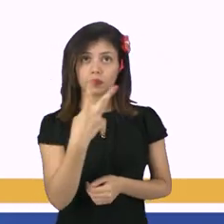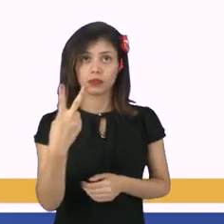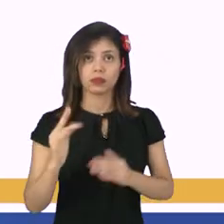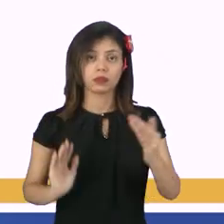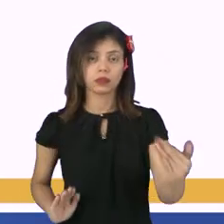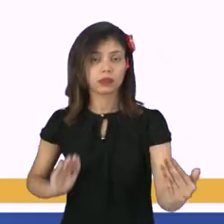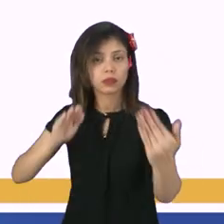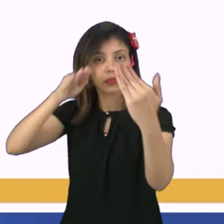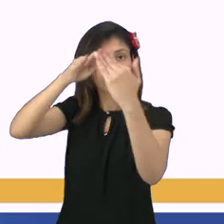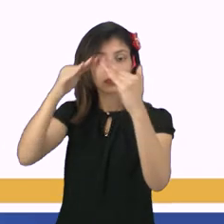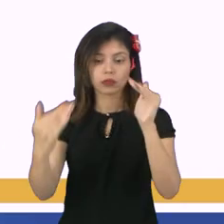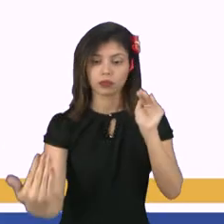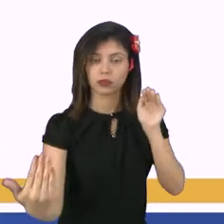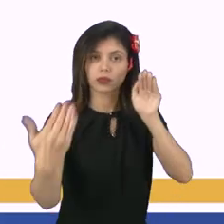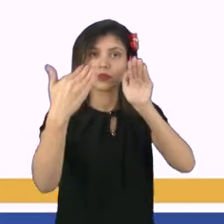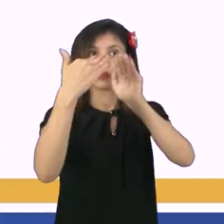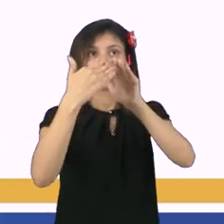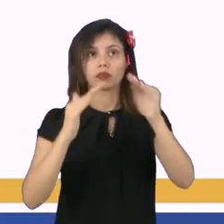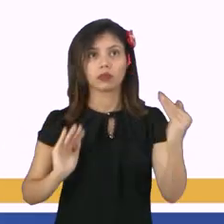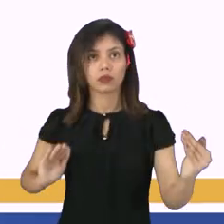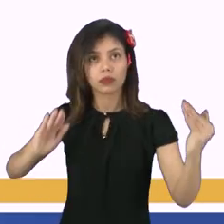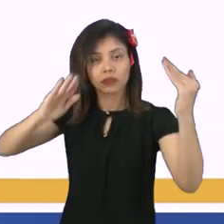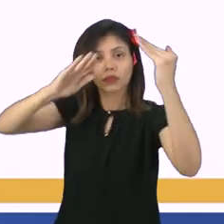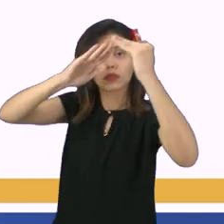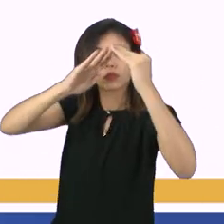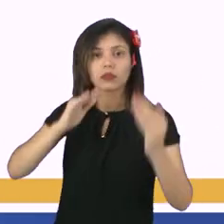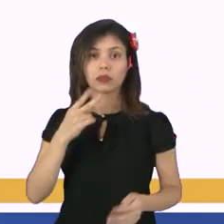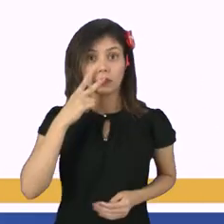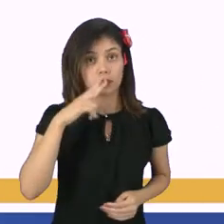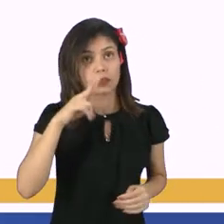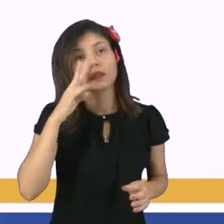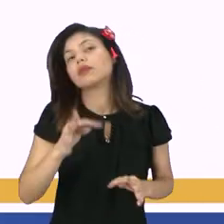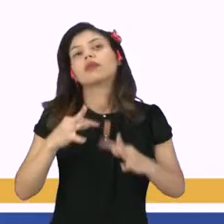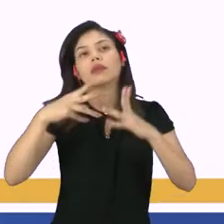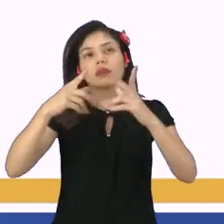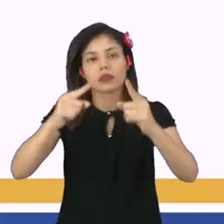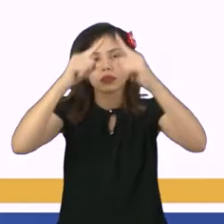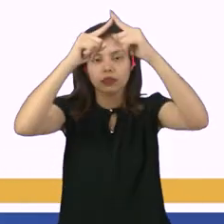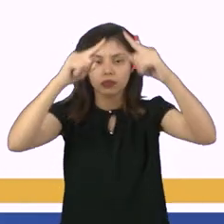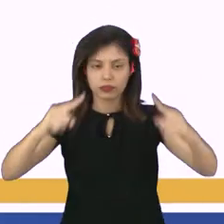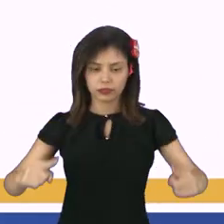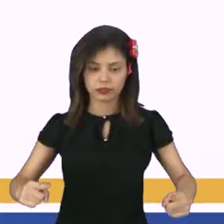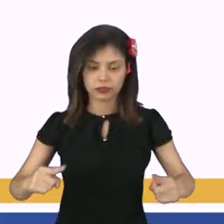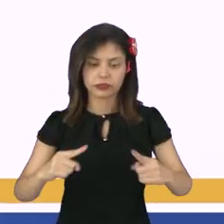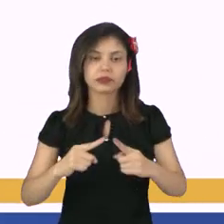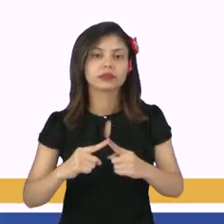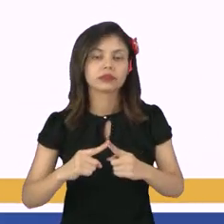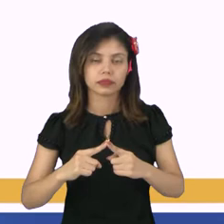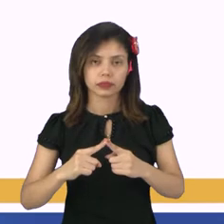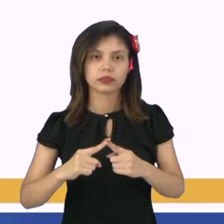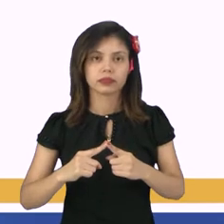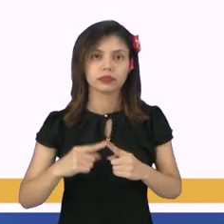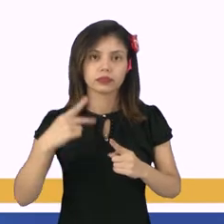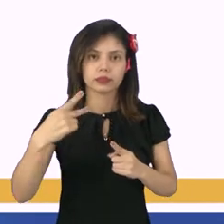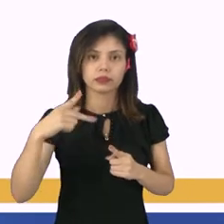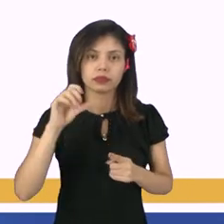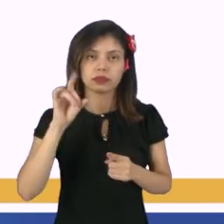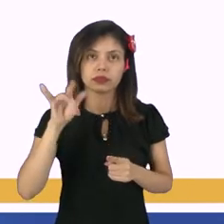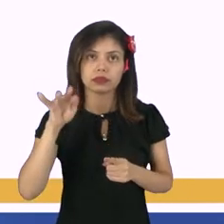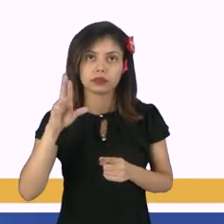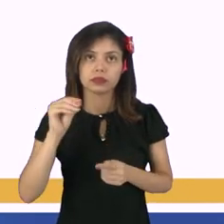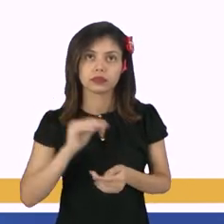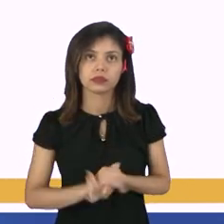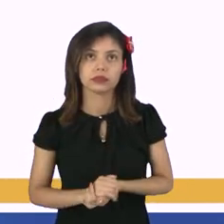dois poliedros certo porque todas as fases você observa que são né é polígonos